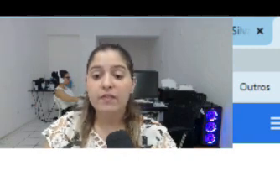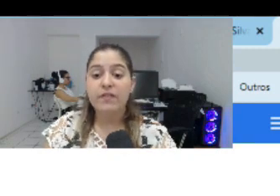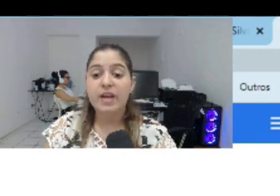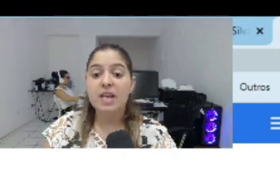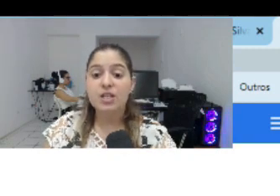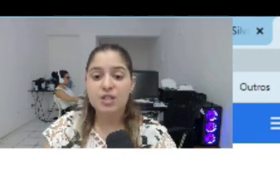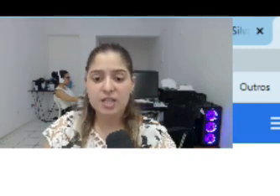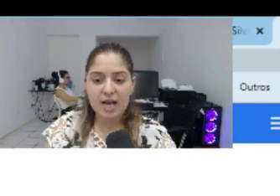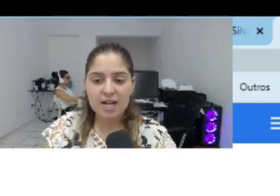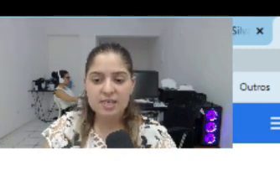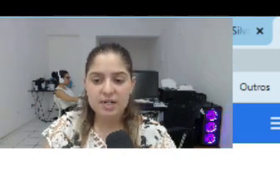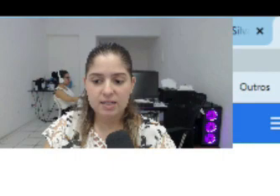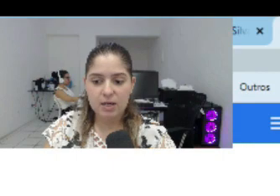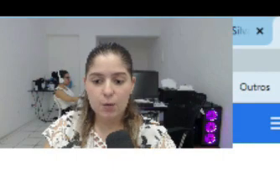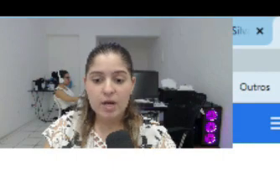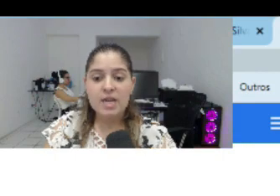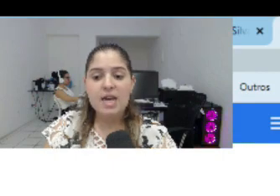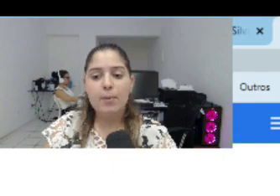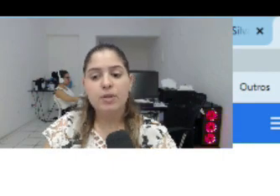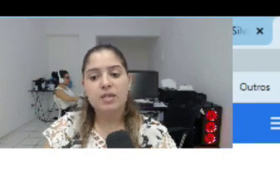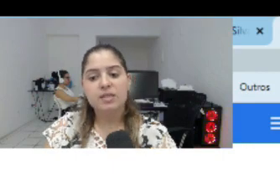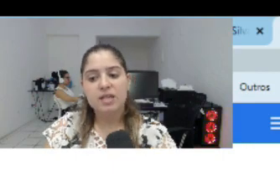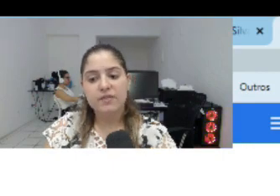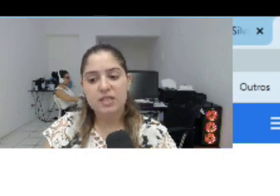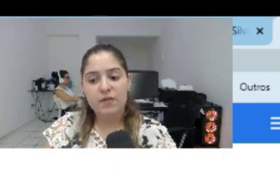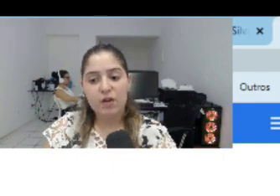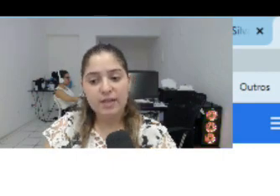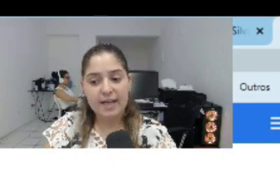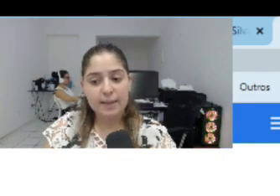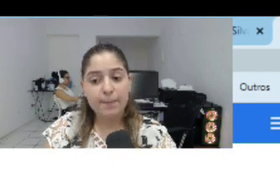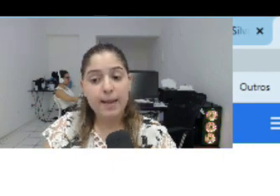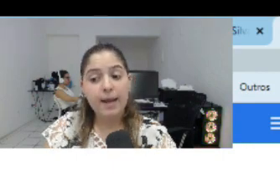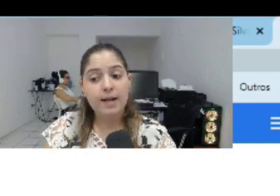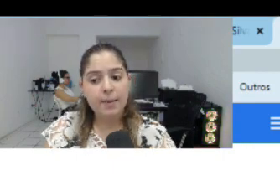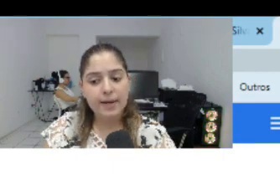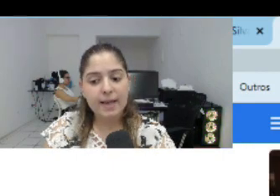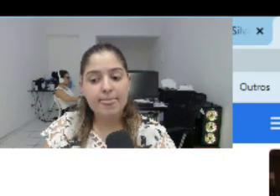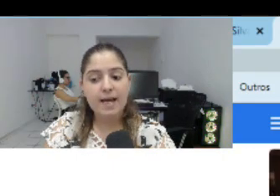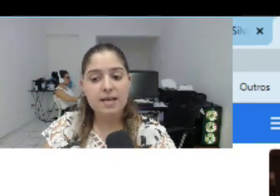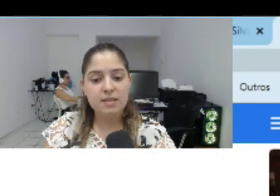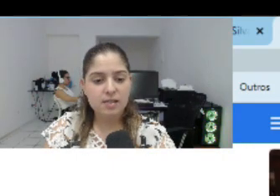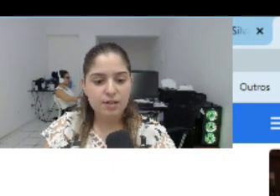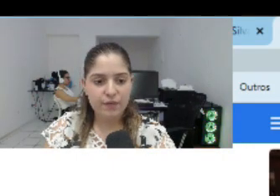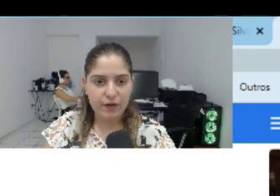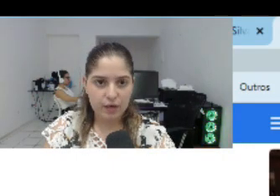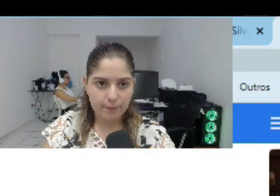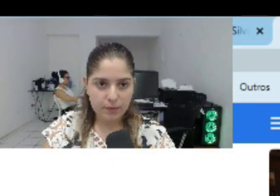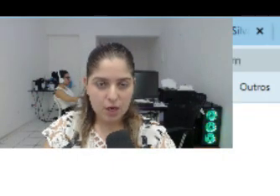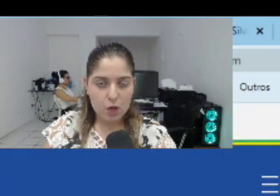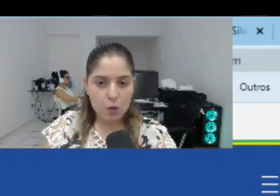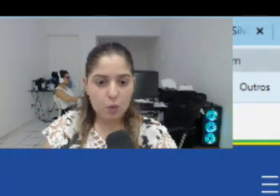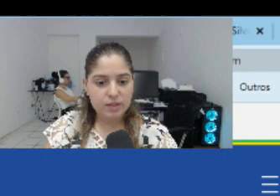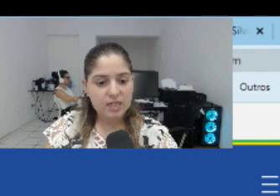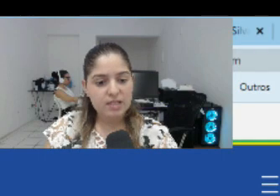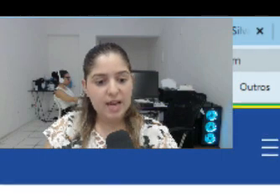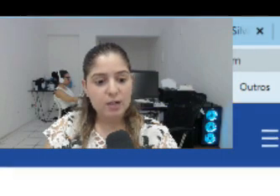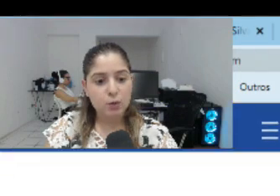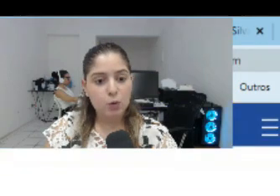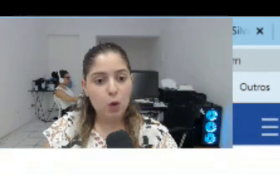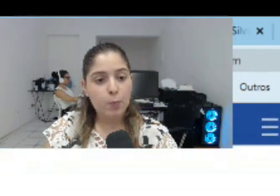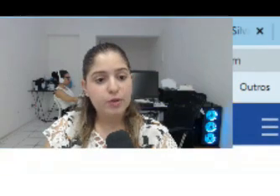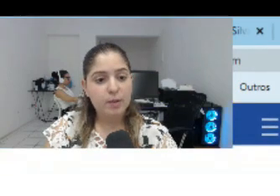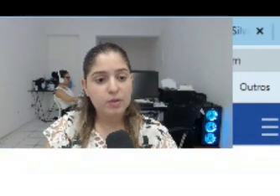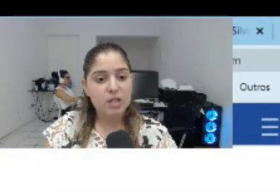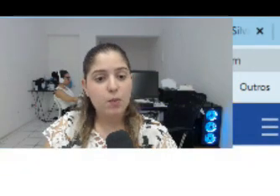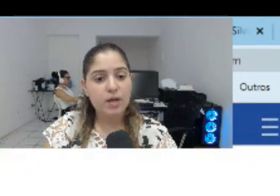incentivos para verticalização e a mudança deve ser votada pela Câmara na sexta-feira. Com os destaques